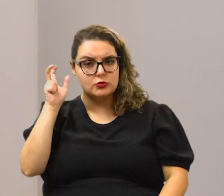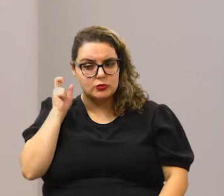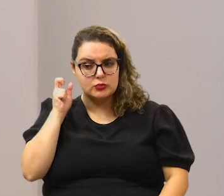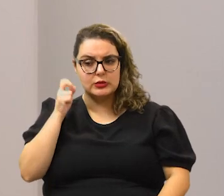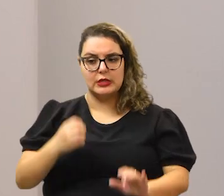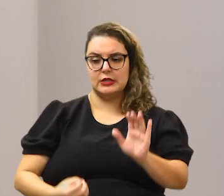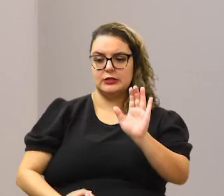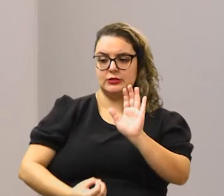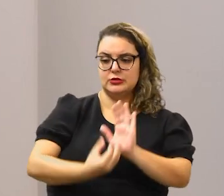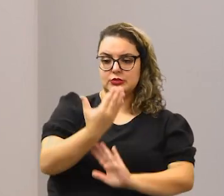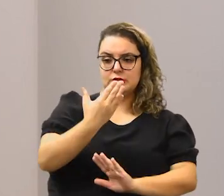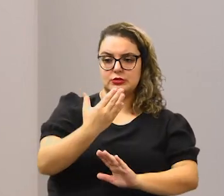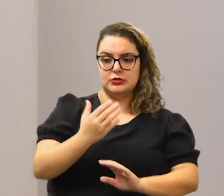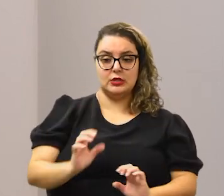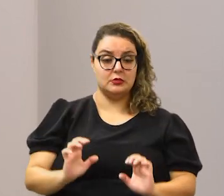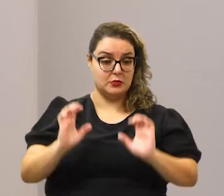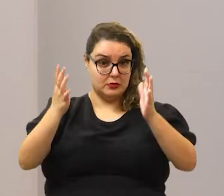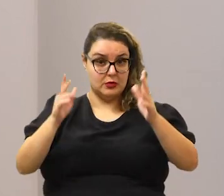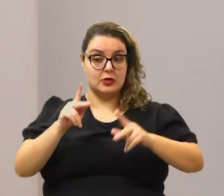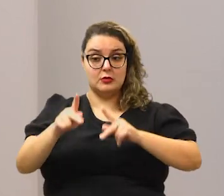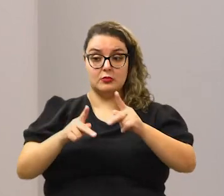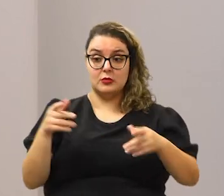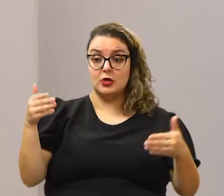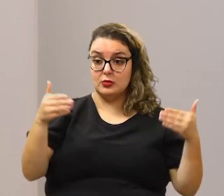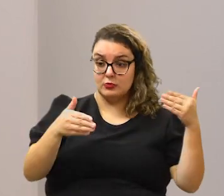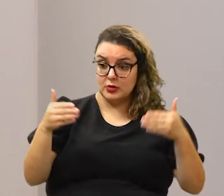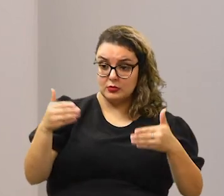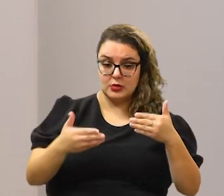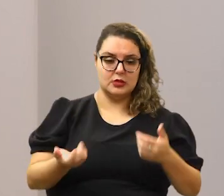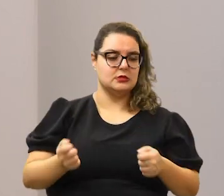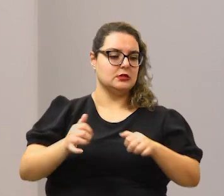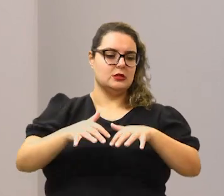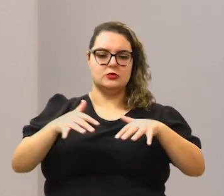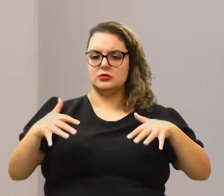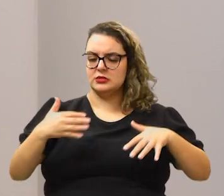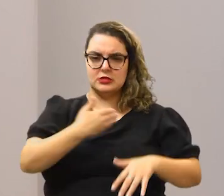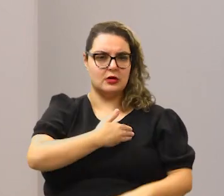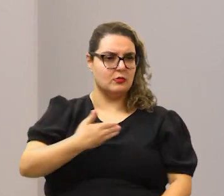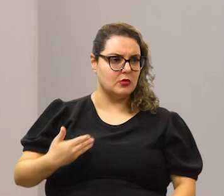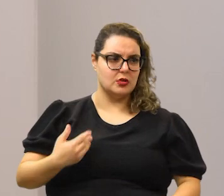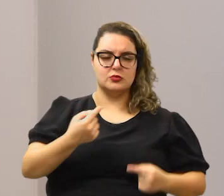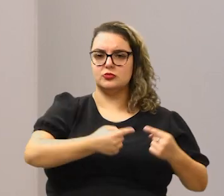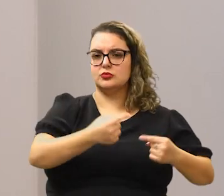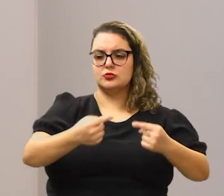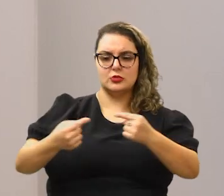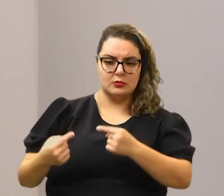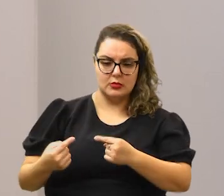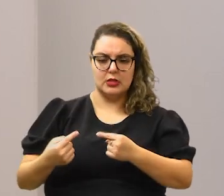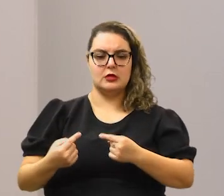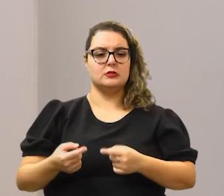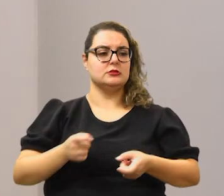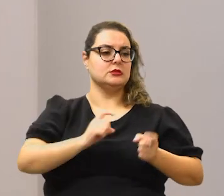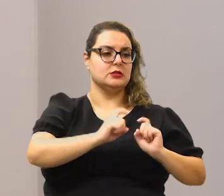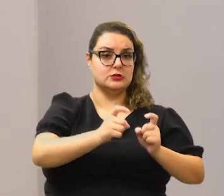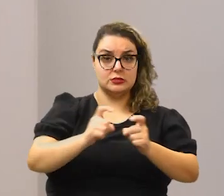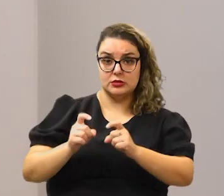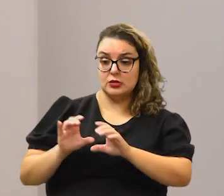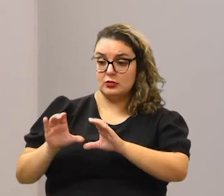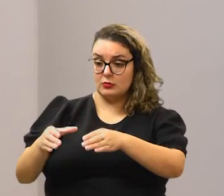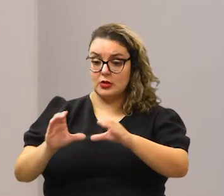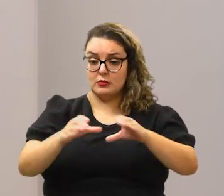concretizar esse princípio que está na nossa Constituição de fazer da nossa democracia uma democracia participativa. Nós